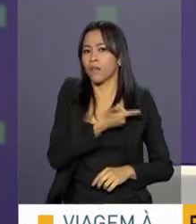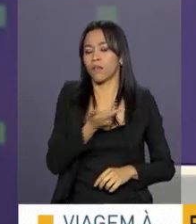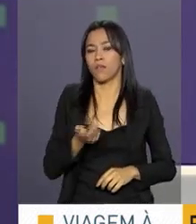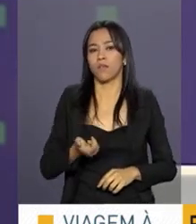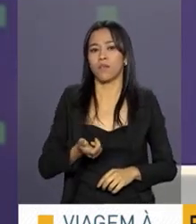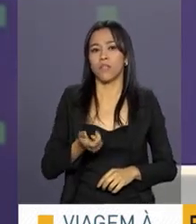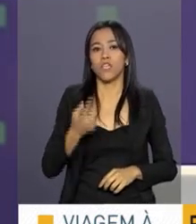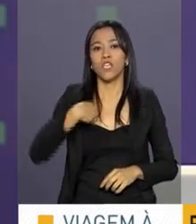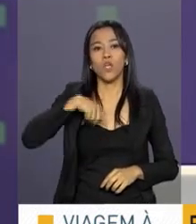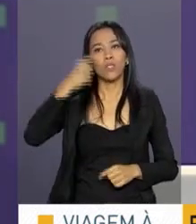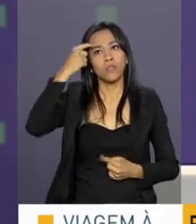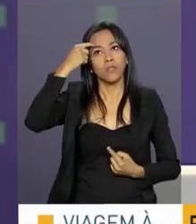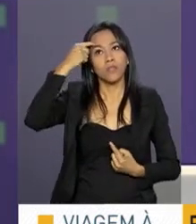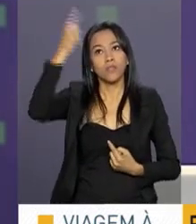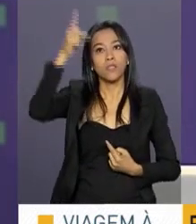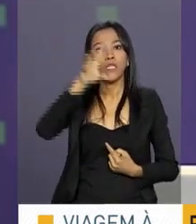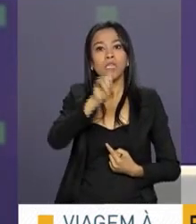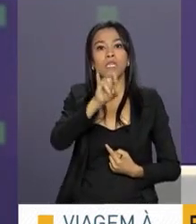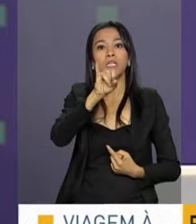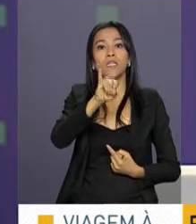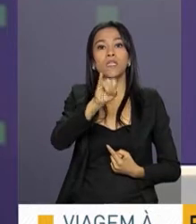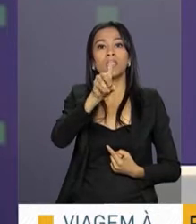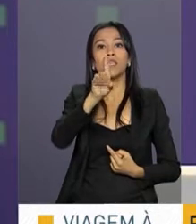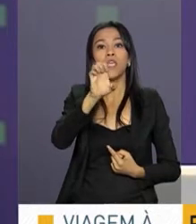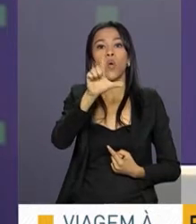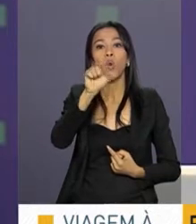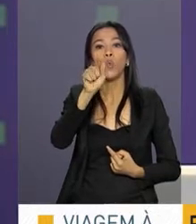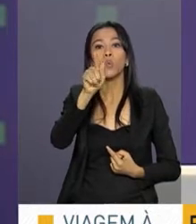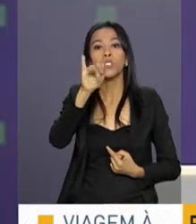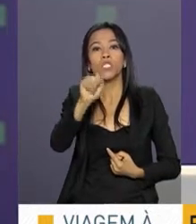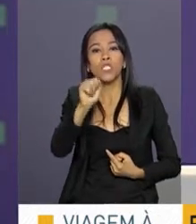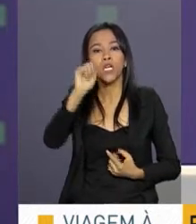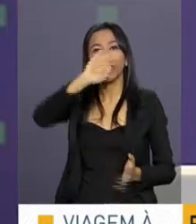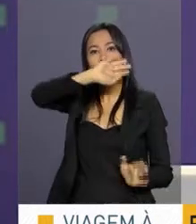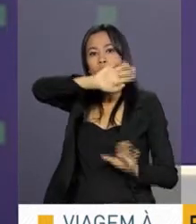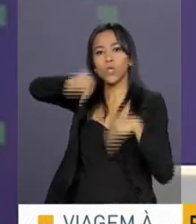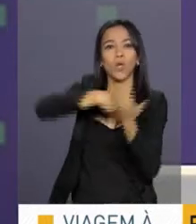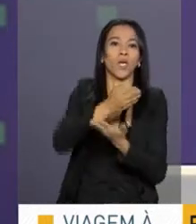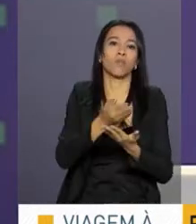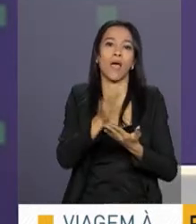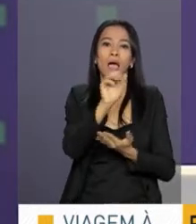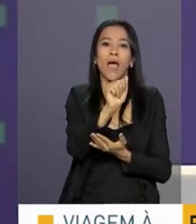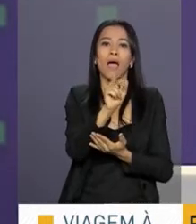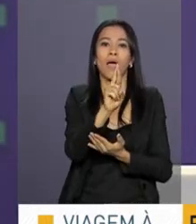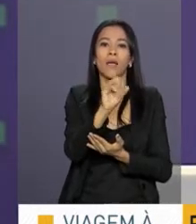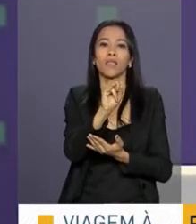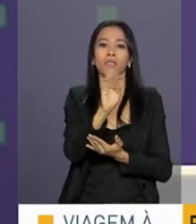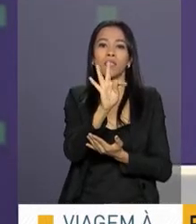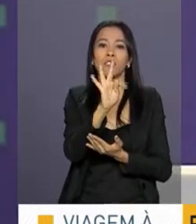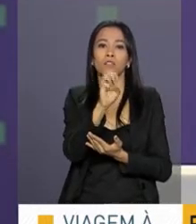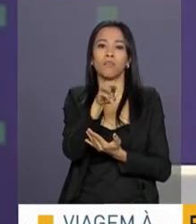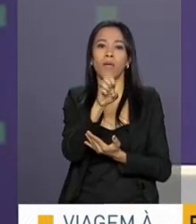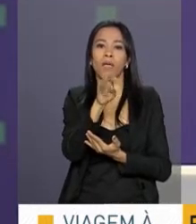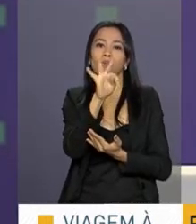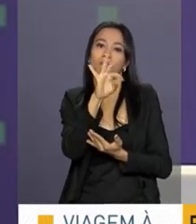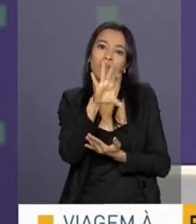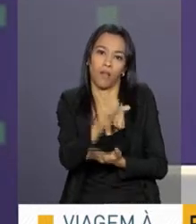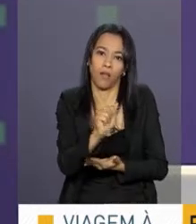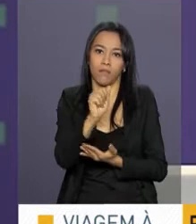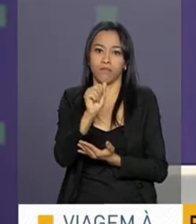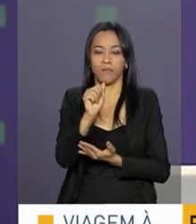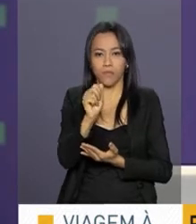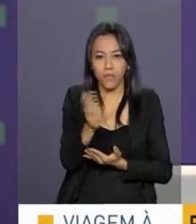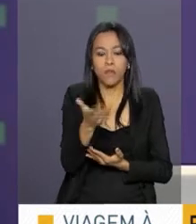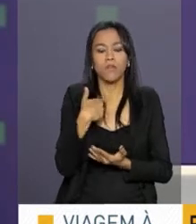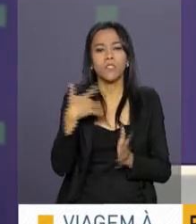trocamos a ideologia pela aritmética. Né, fizemos um diálogo muito franco com investidores do Brasil, do Brasil e do mundo